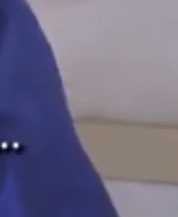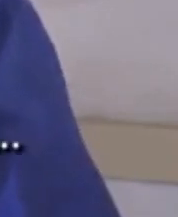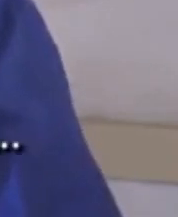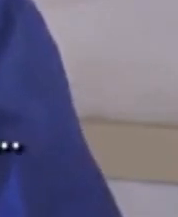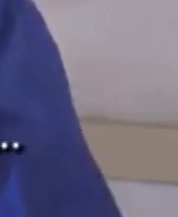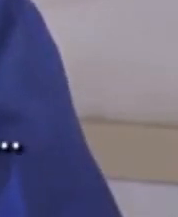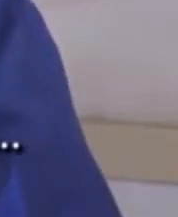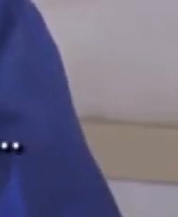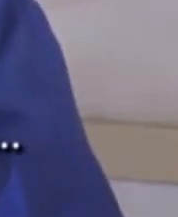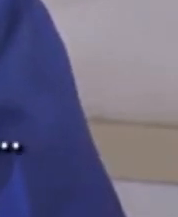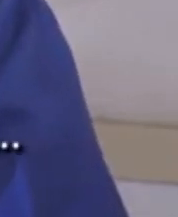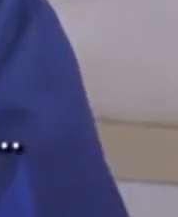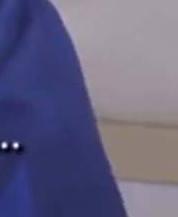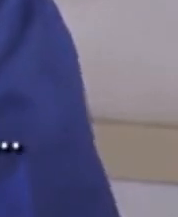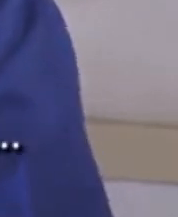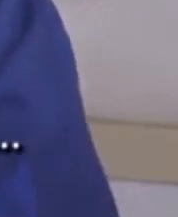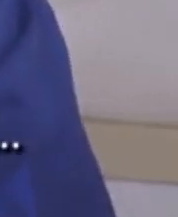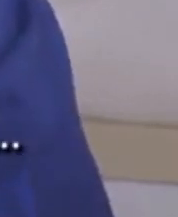Porque